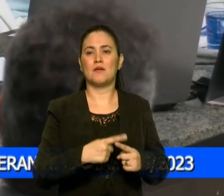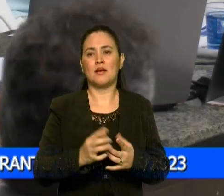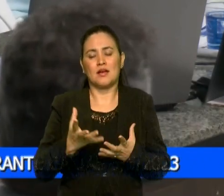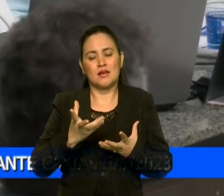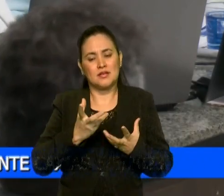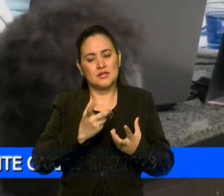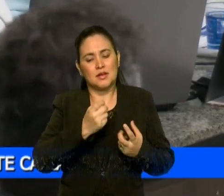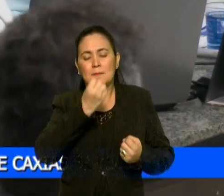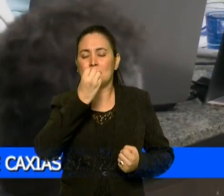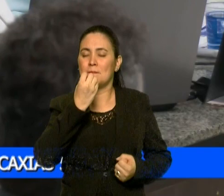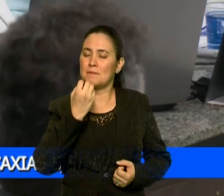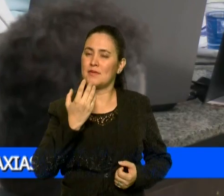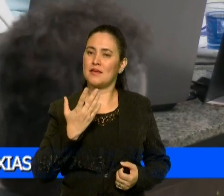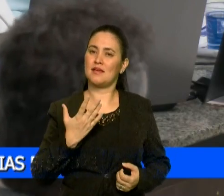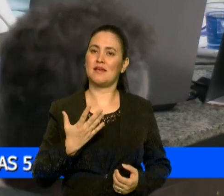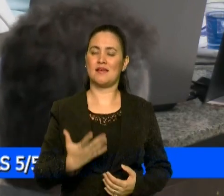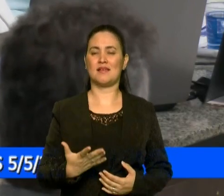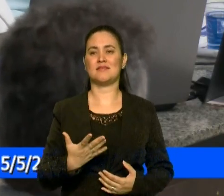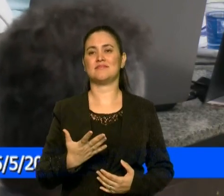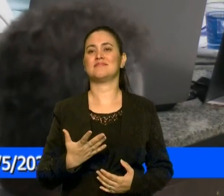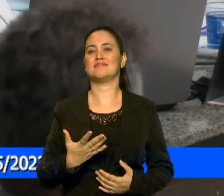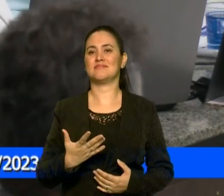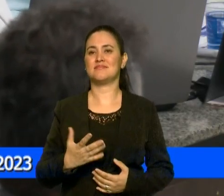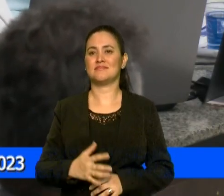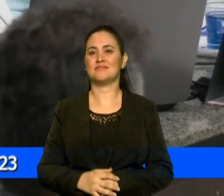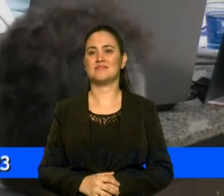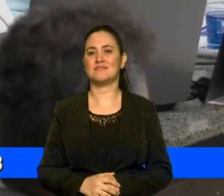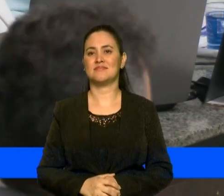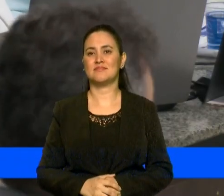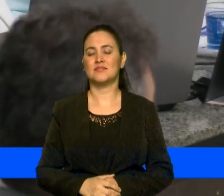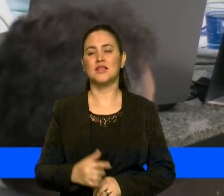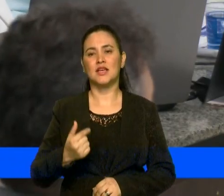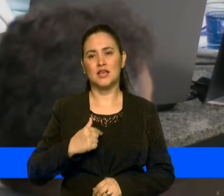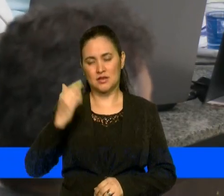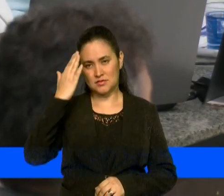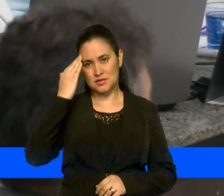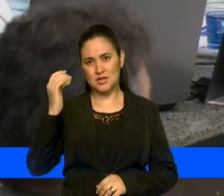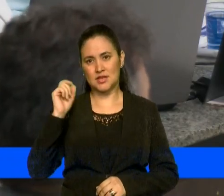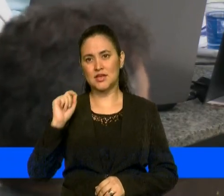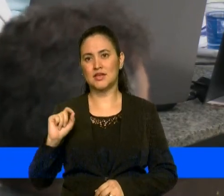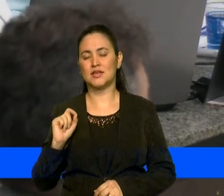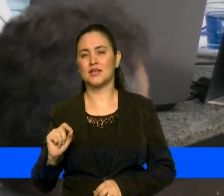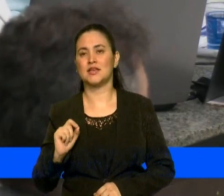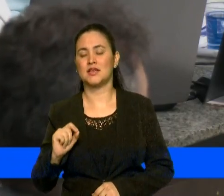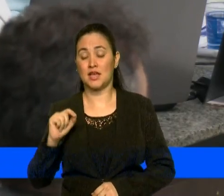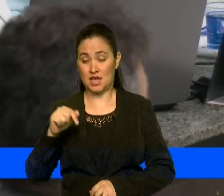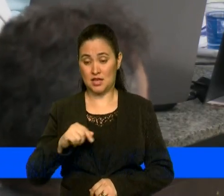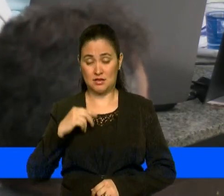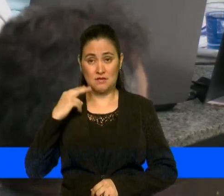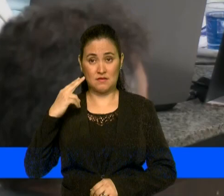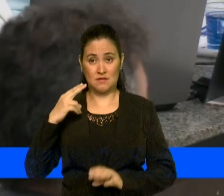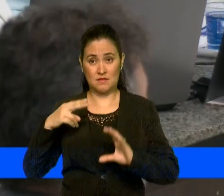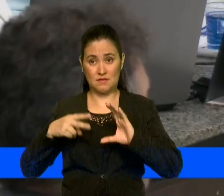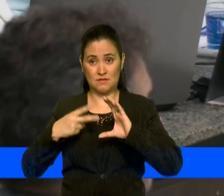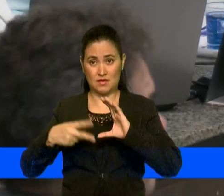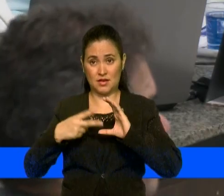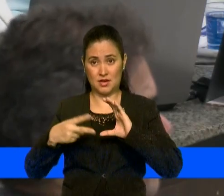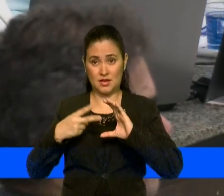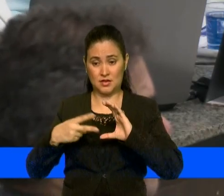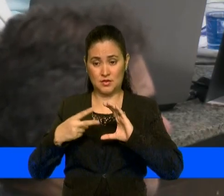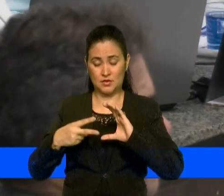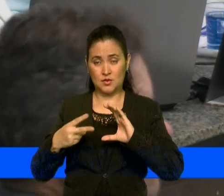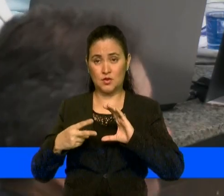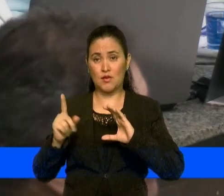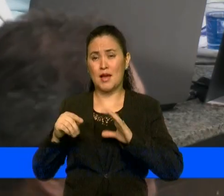pela forma calorosa que iremos receber. E eu sei que o Parlamento Caxiense, o aspecto físico é pequeno, mas essa é o que